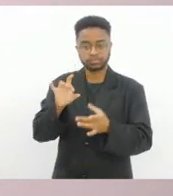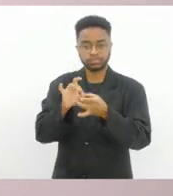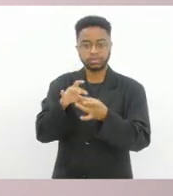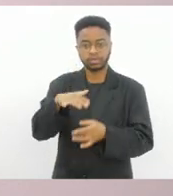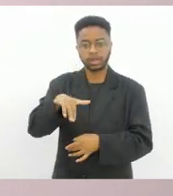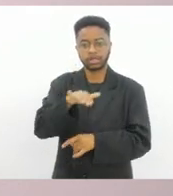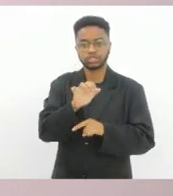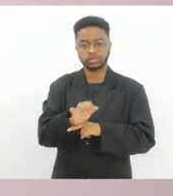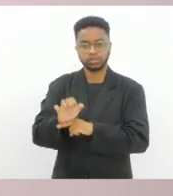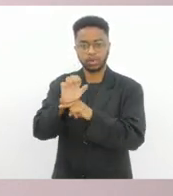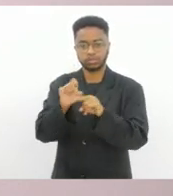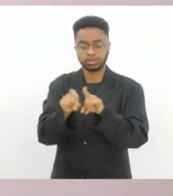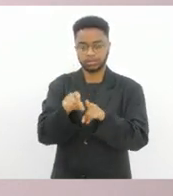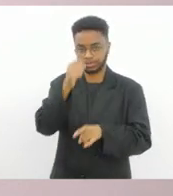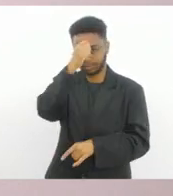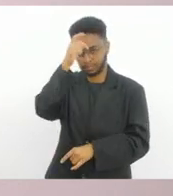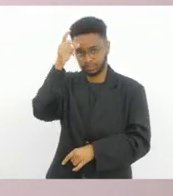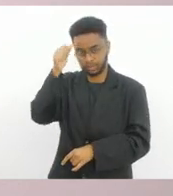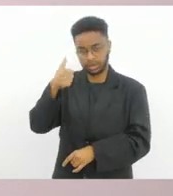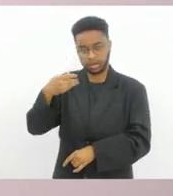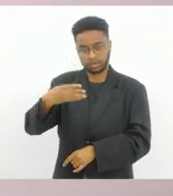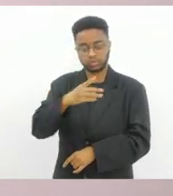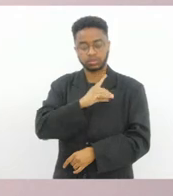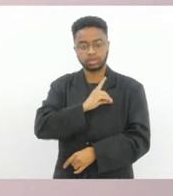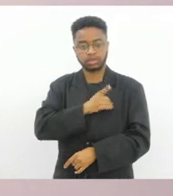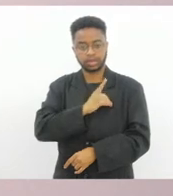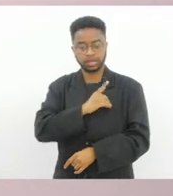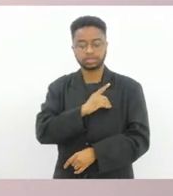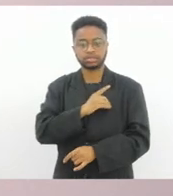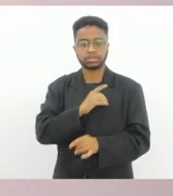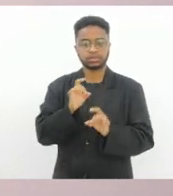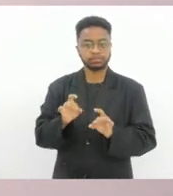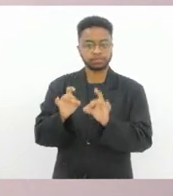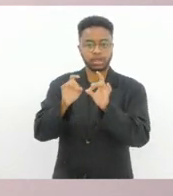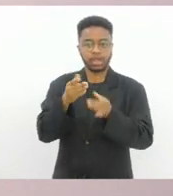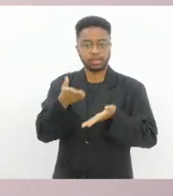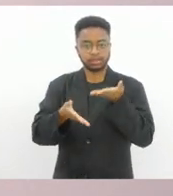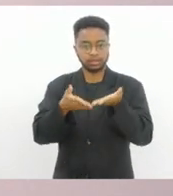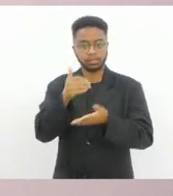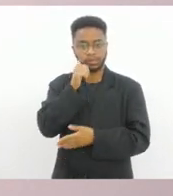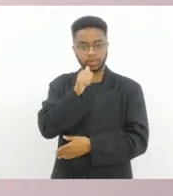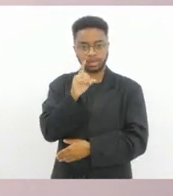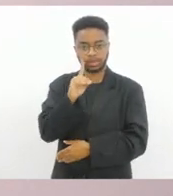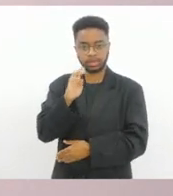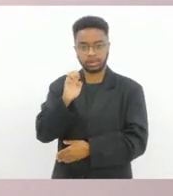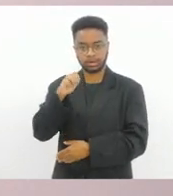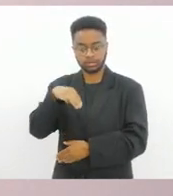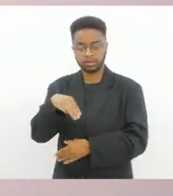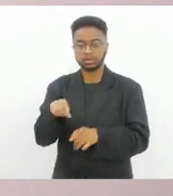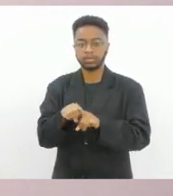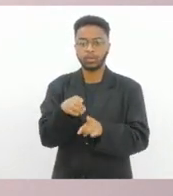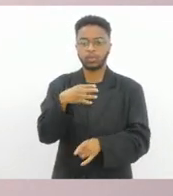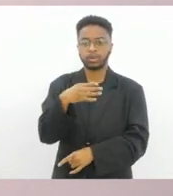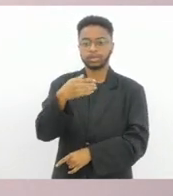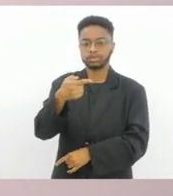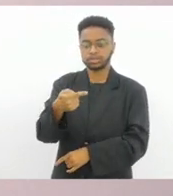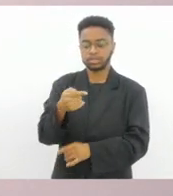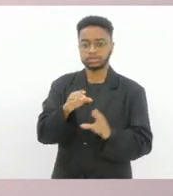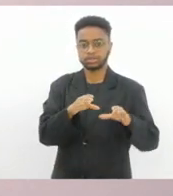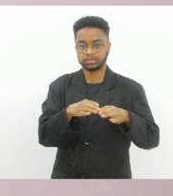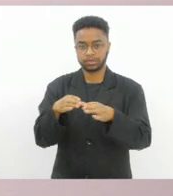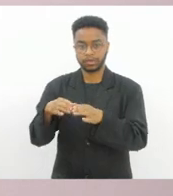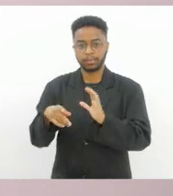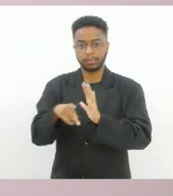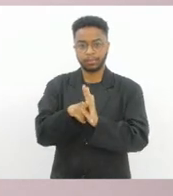estadual e municipal, 14 delegacias especializadas de atendimento à mulher, as DEANs, 47 equipes da Patrulha Maria da